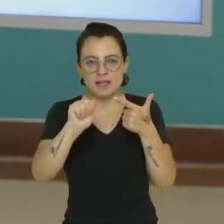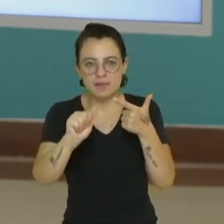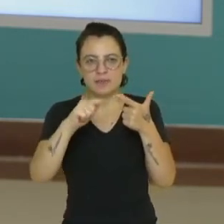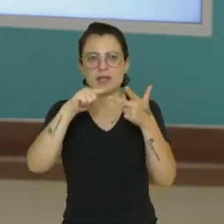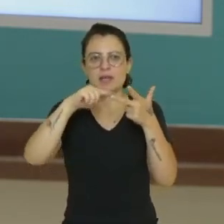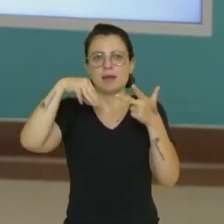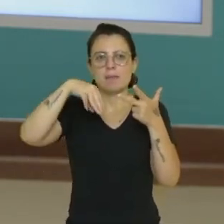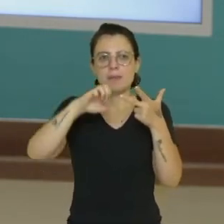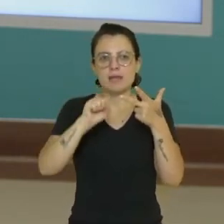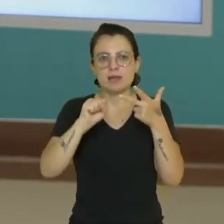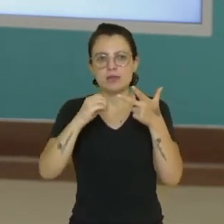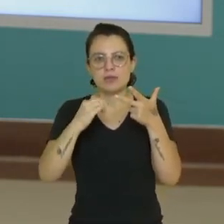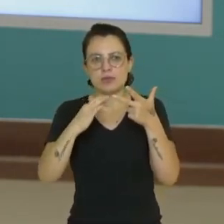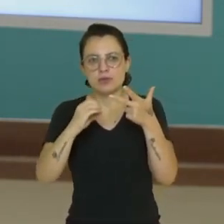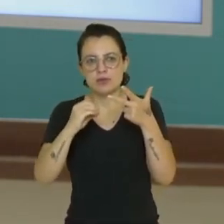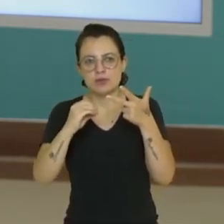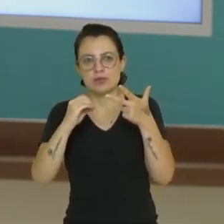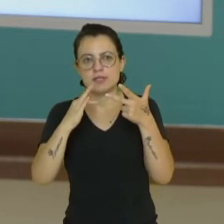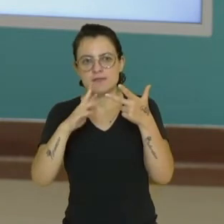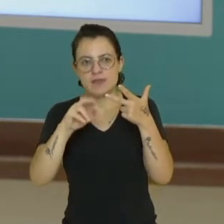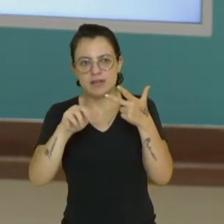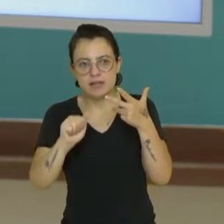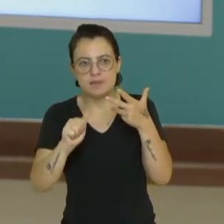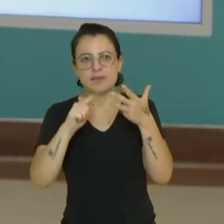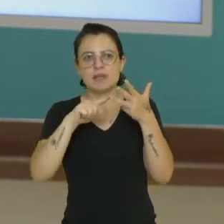a termosfera e, por último, a